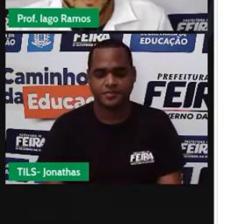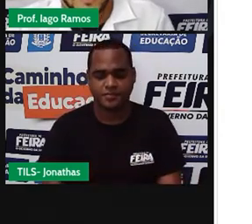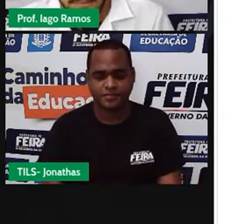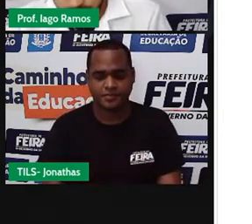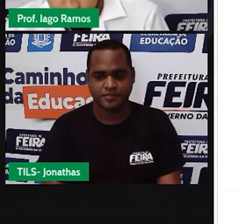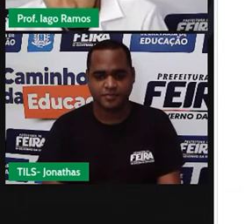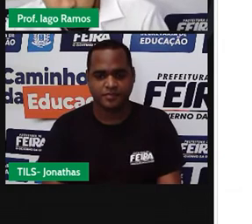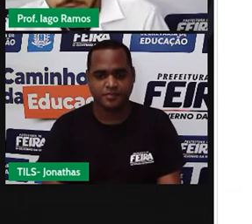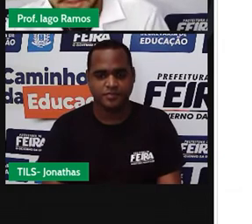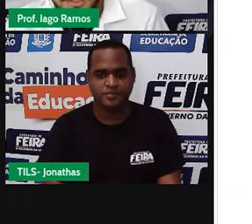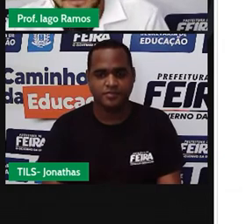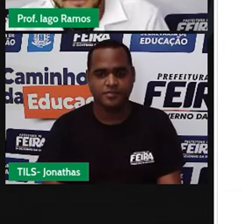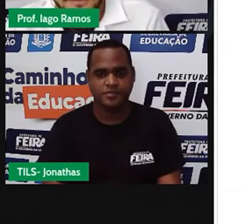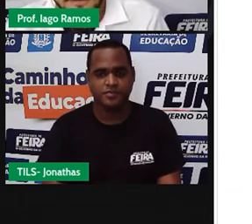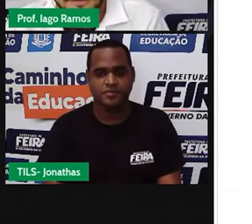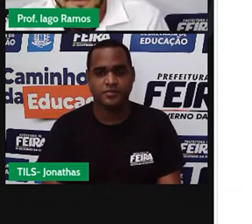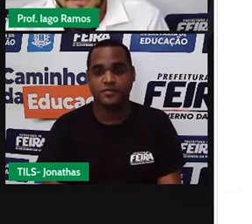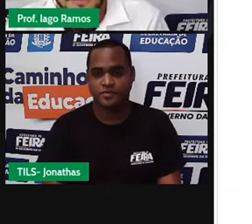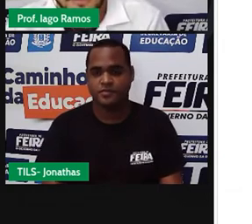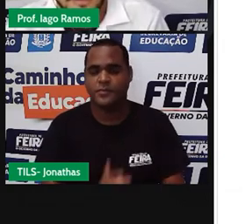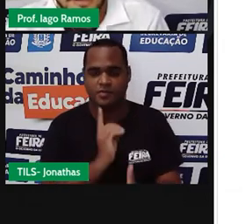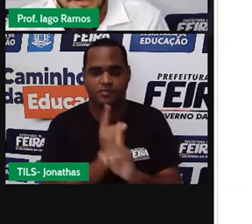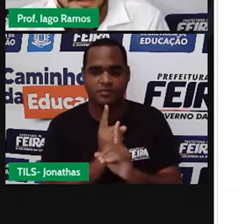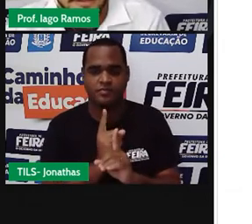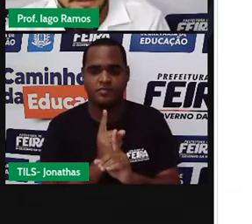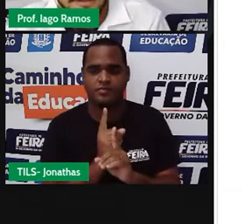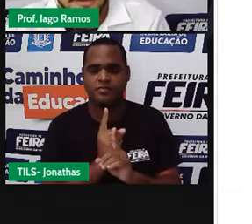eu achei